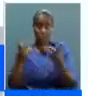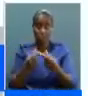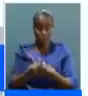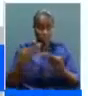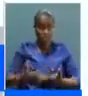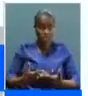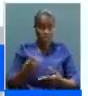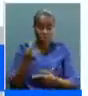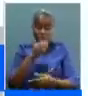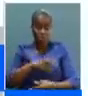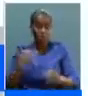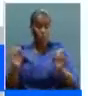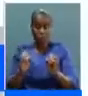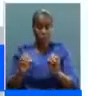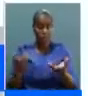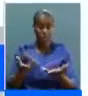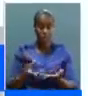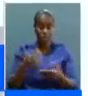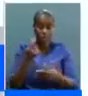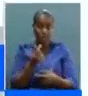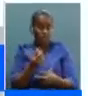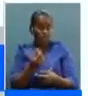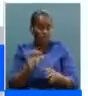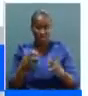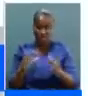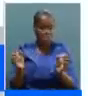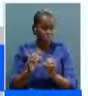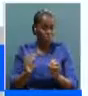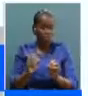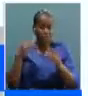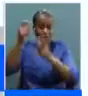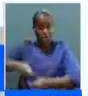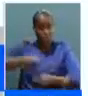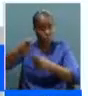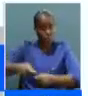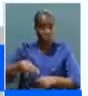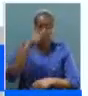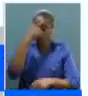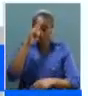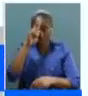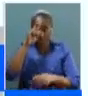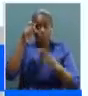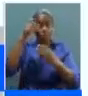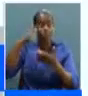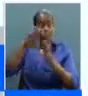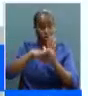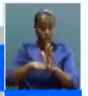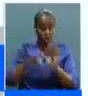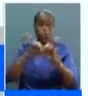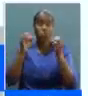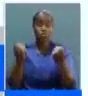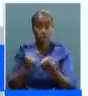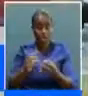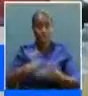atualizar os salários, sem alocar verbas razoáveis para a agricultura e sem reforçar os programas sociais de apoio